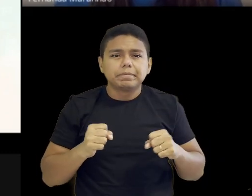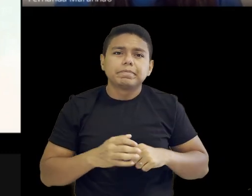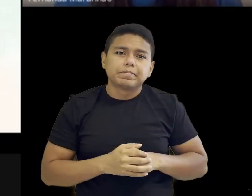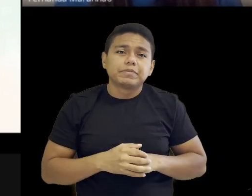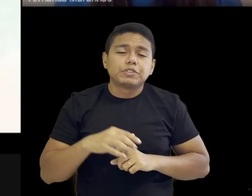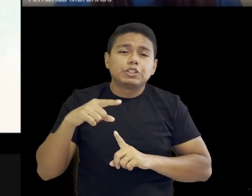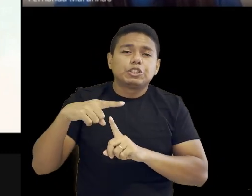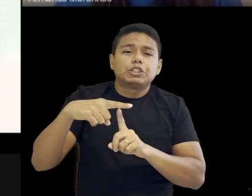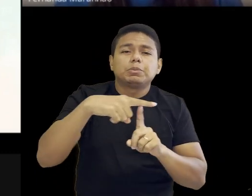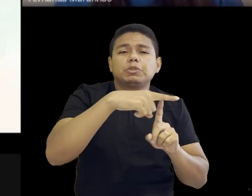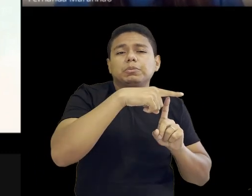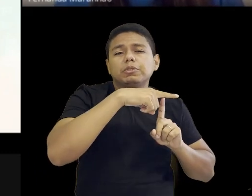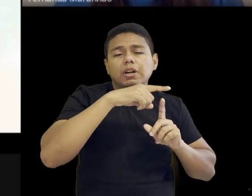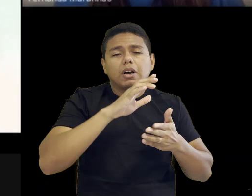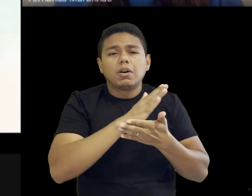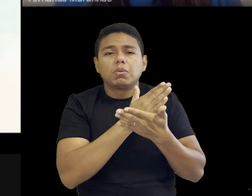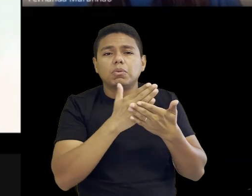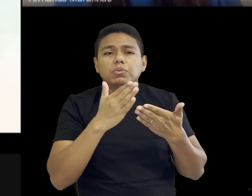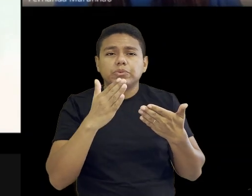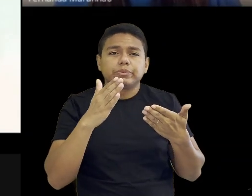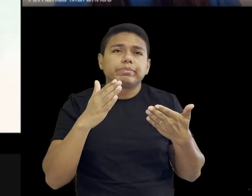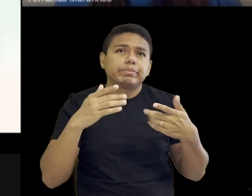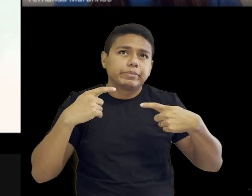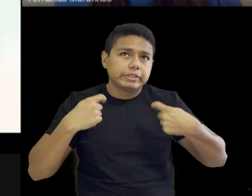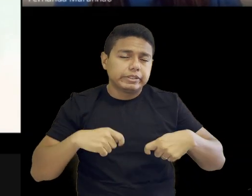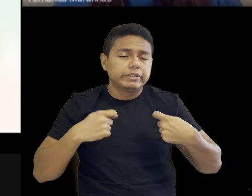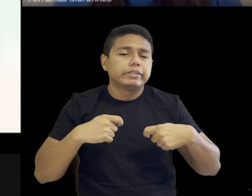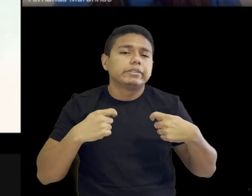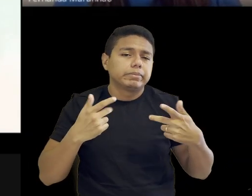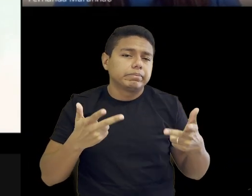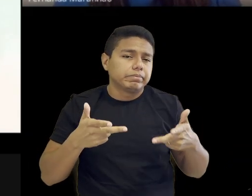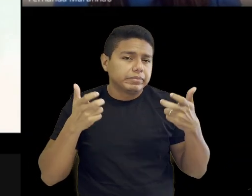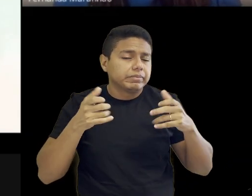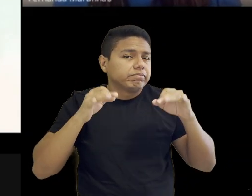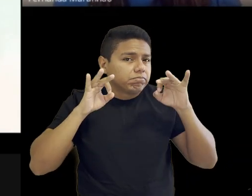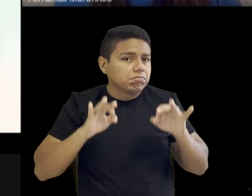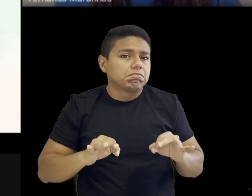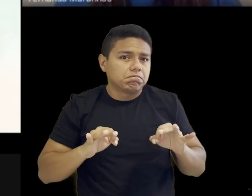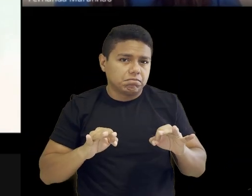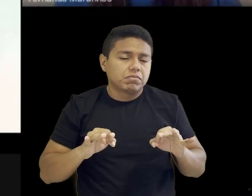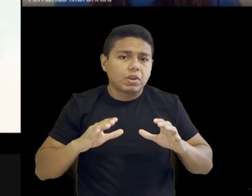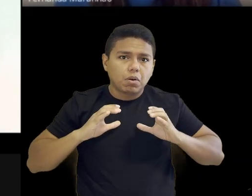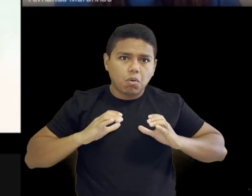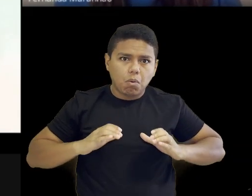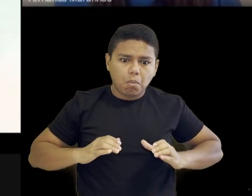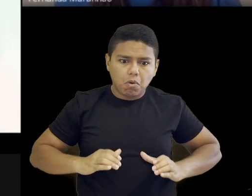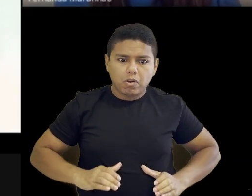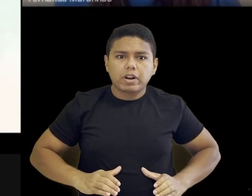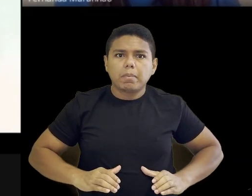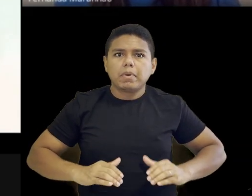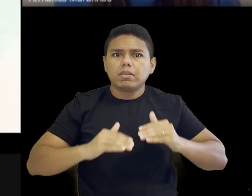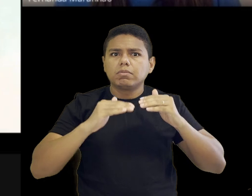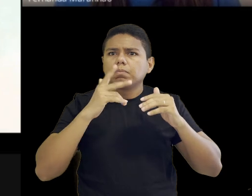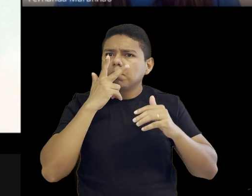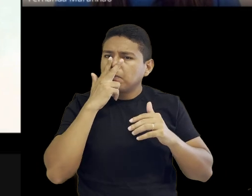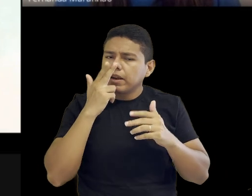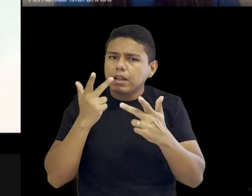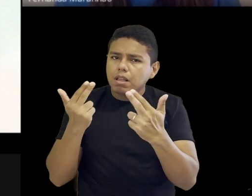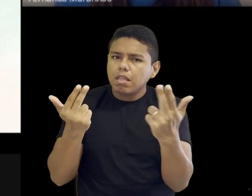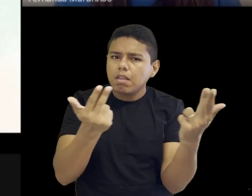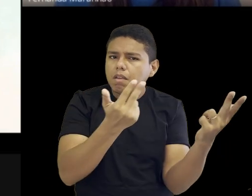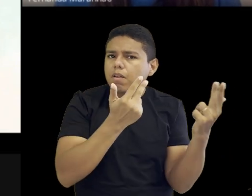não. E os subtipos precisam ser bem, né, definidos para que uma conduta ideal